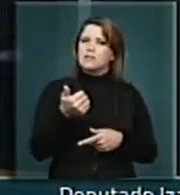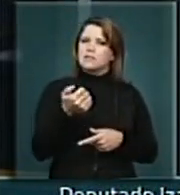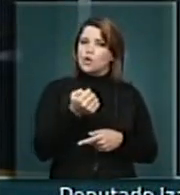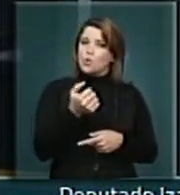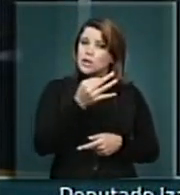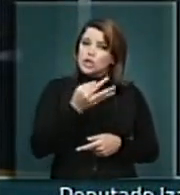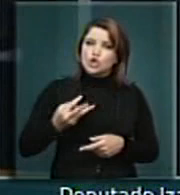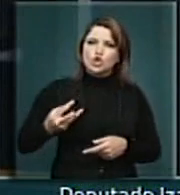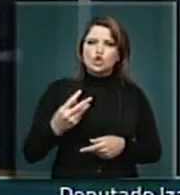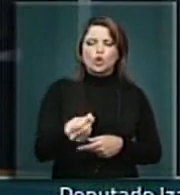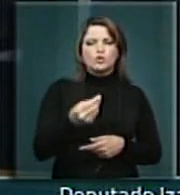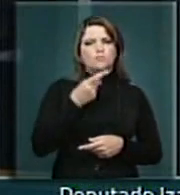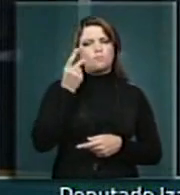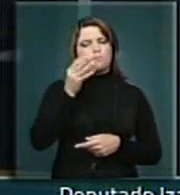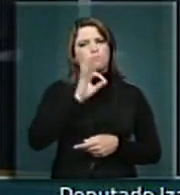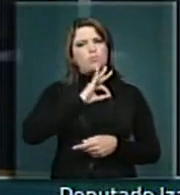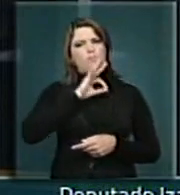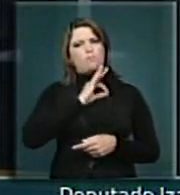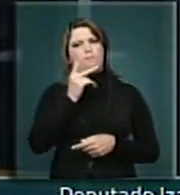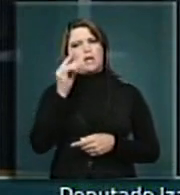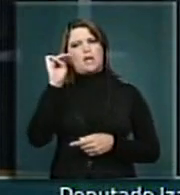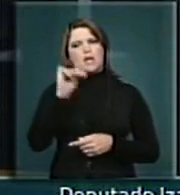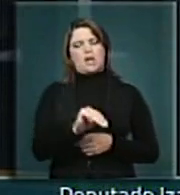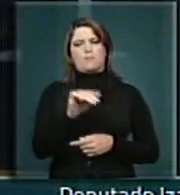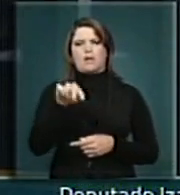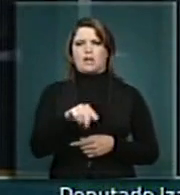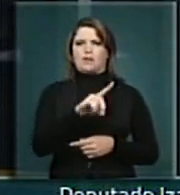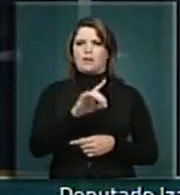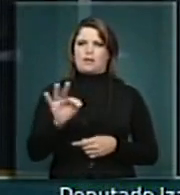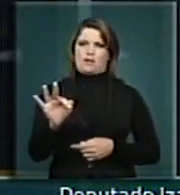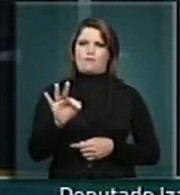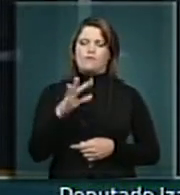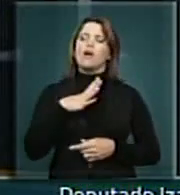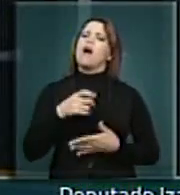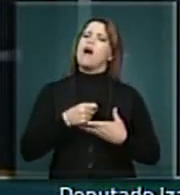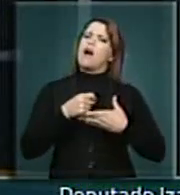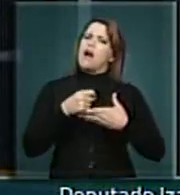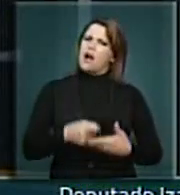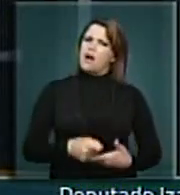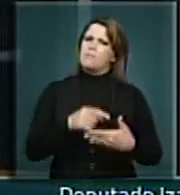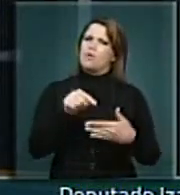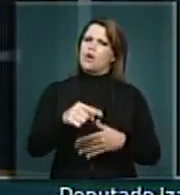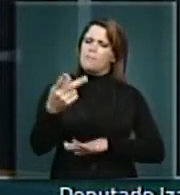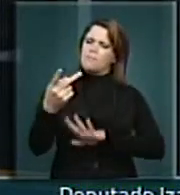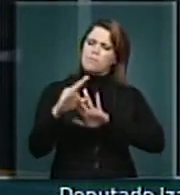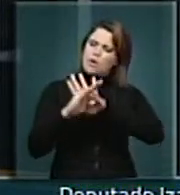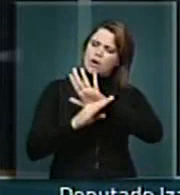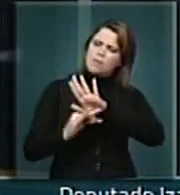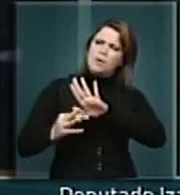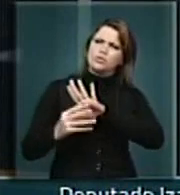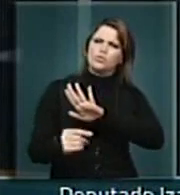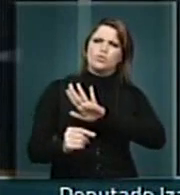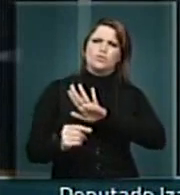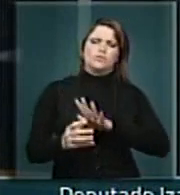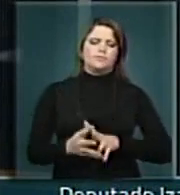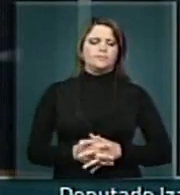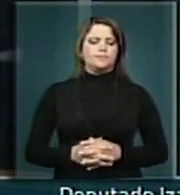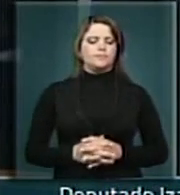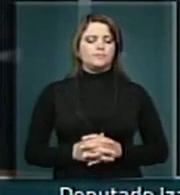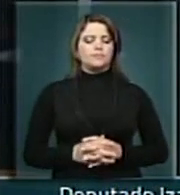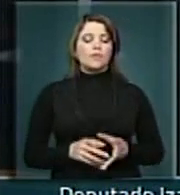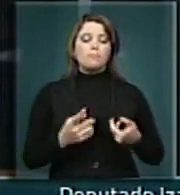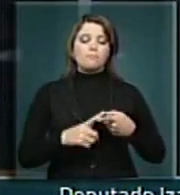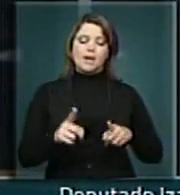a unanimidade da Polícia Militar e dos Bombeiros apoiaram esse programa,